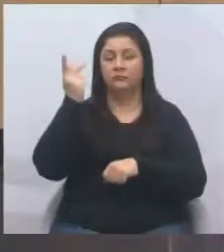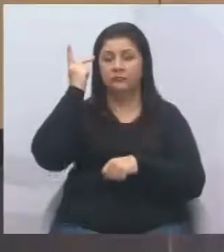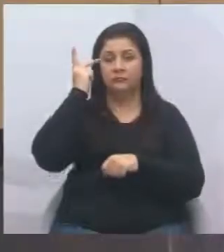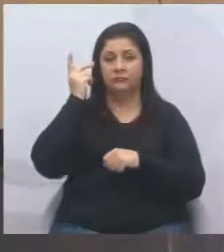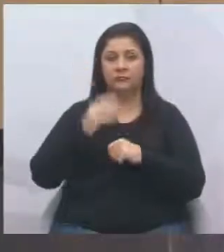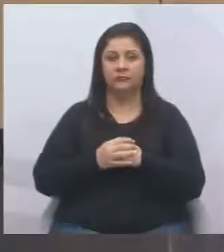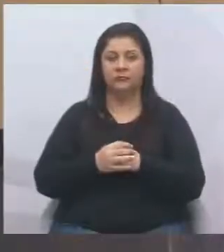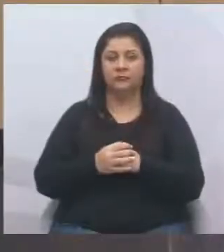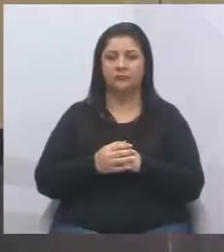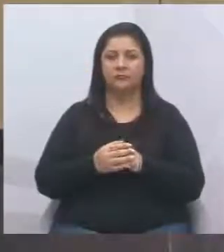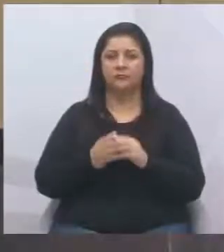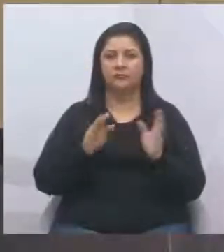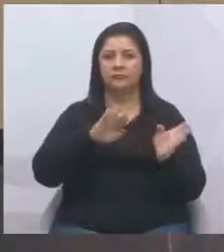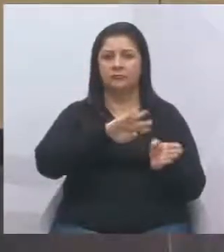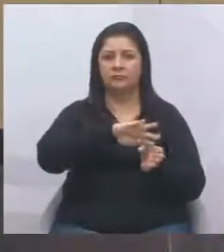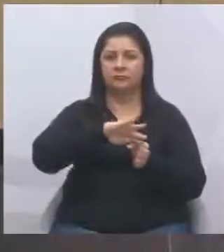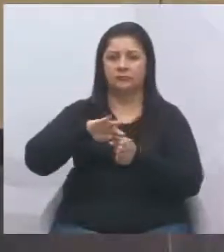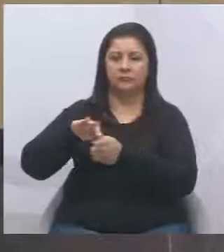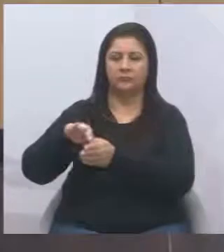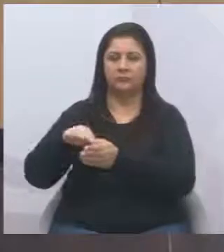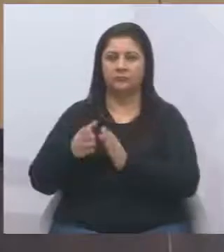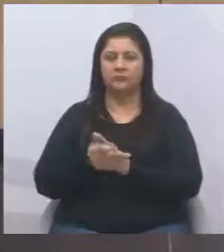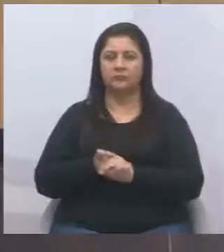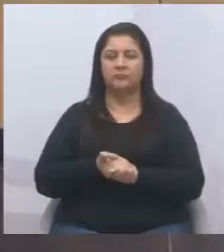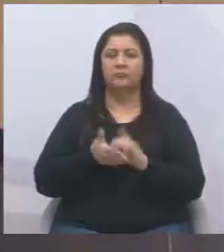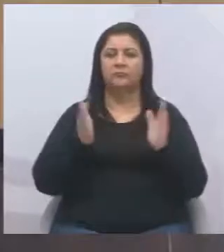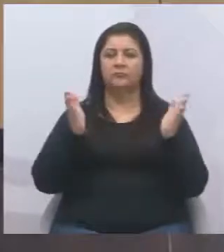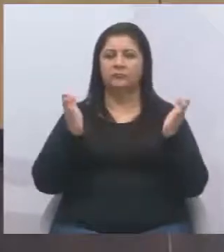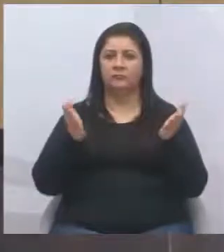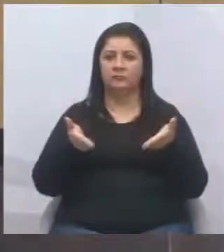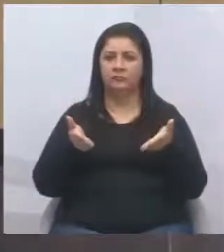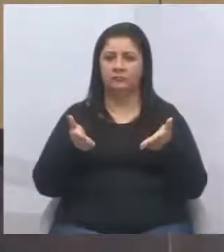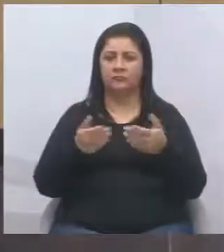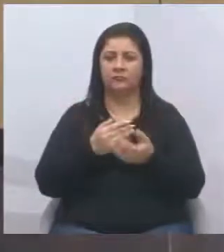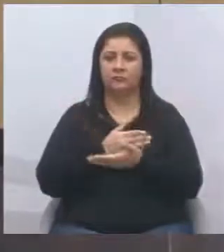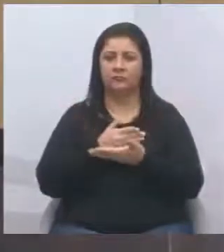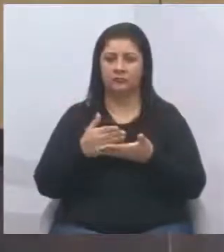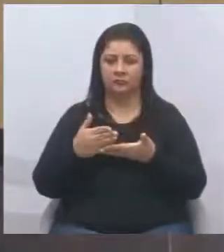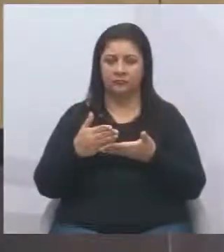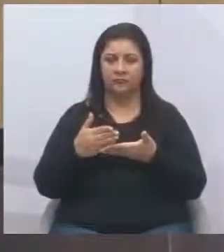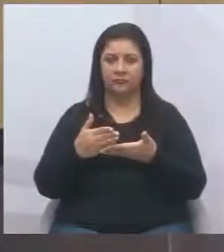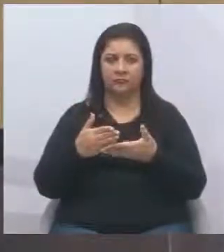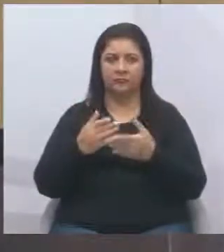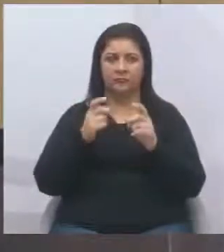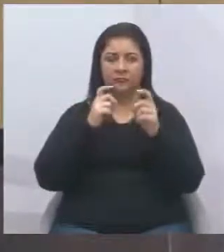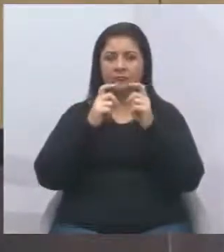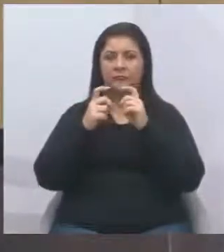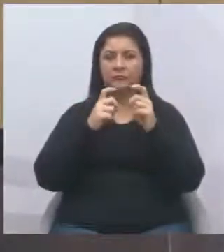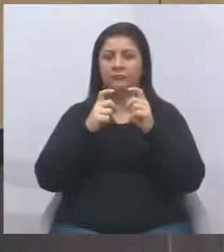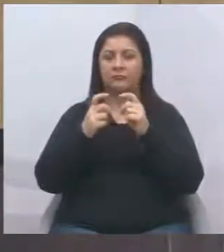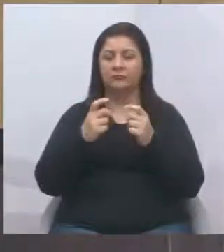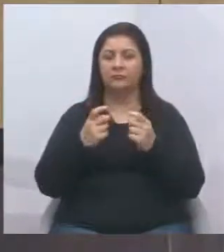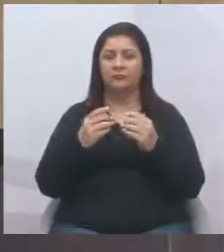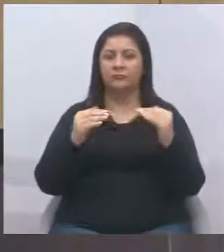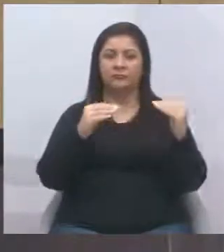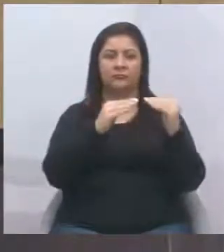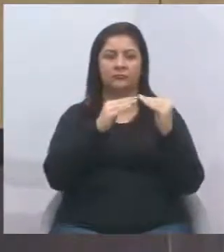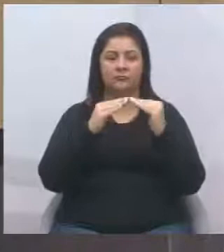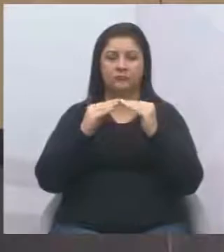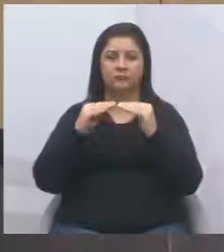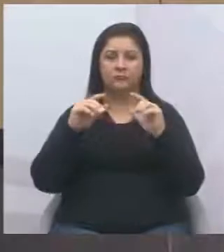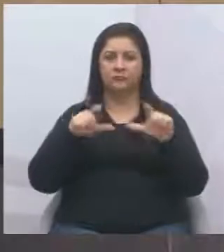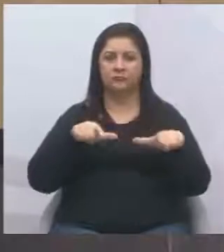Nesse instante, passaremos à fase da sessão ordinária, em que serão lidos e votados, conforme disciplinados, os expedientes dos